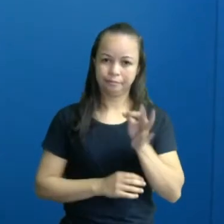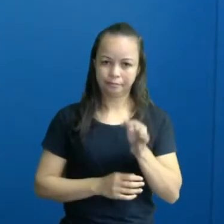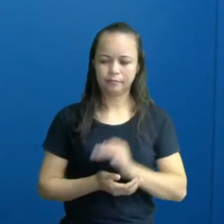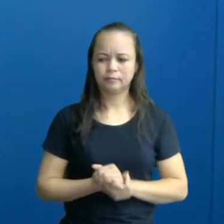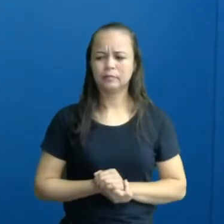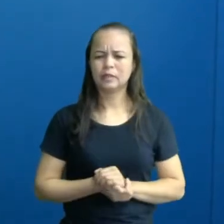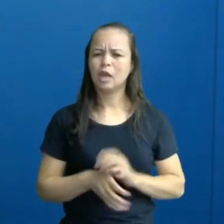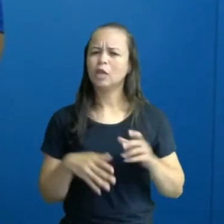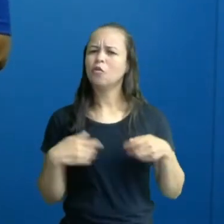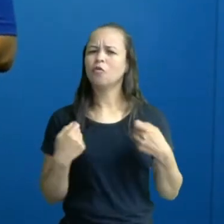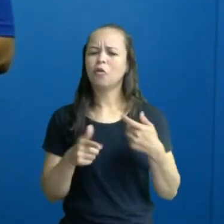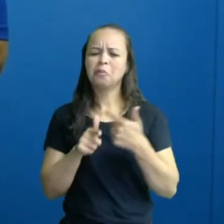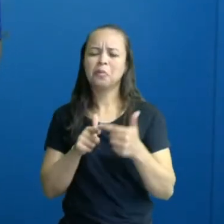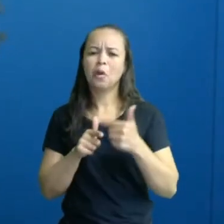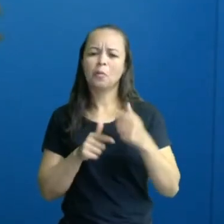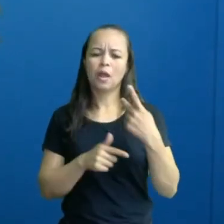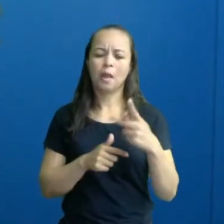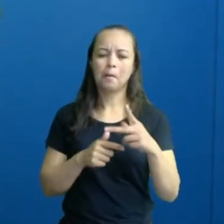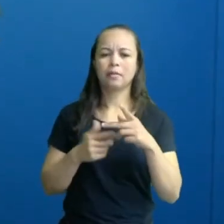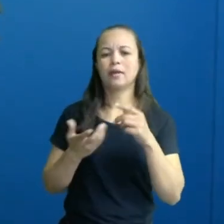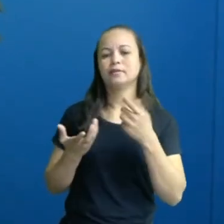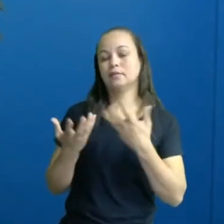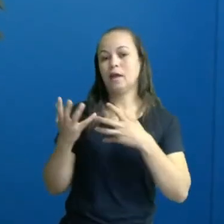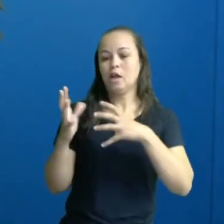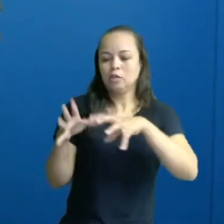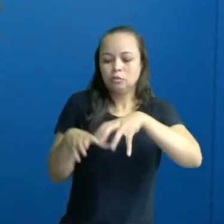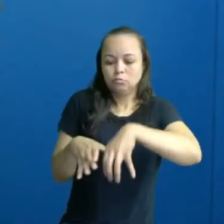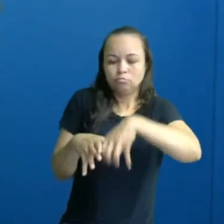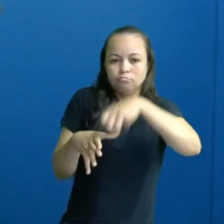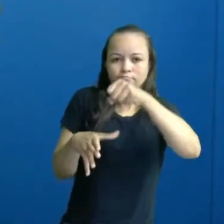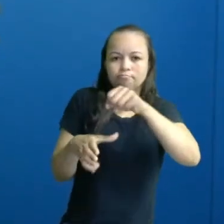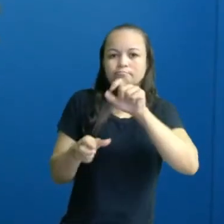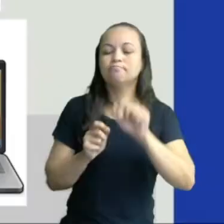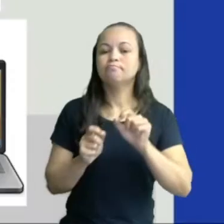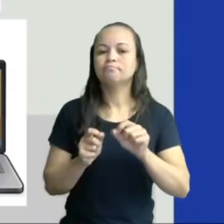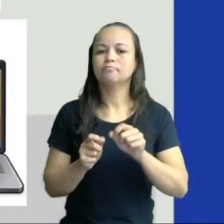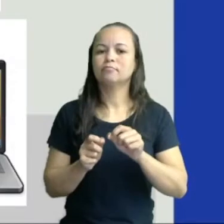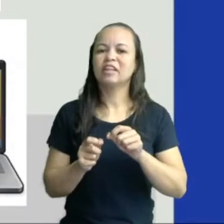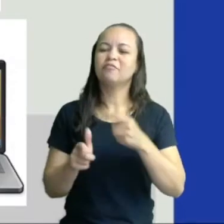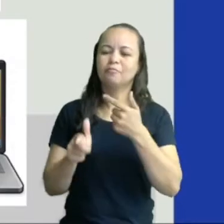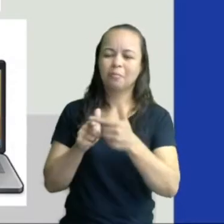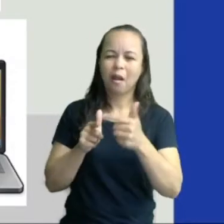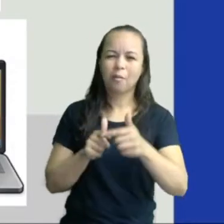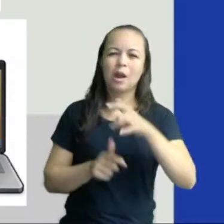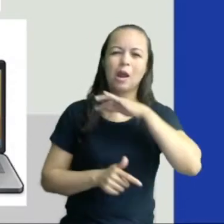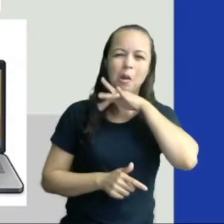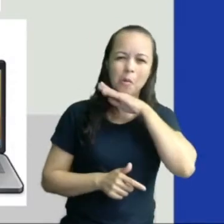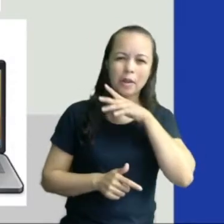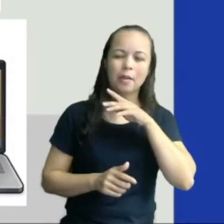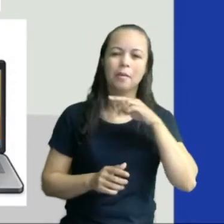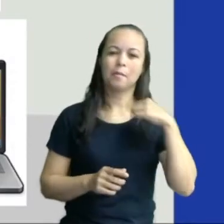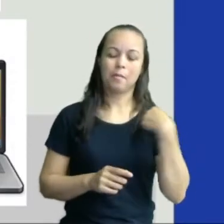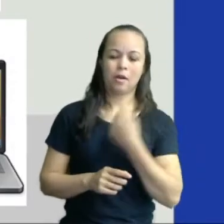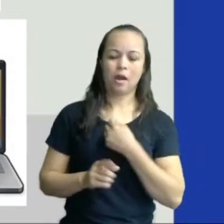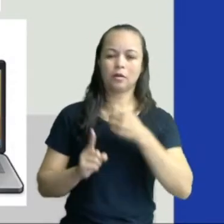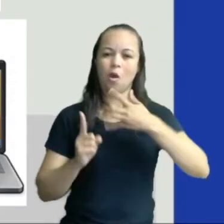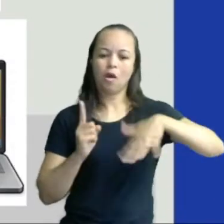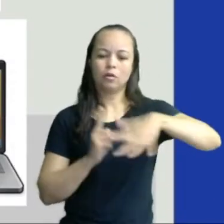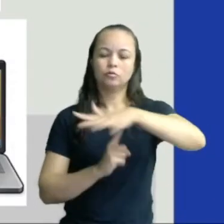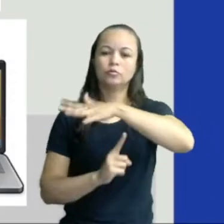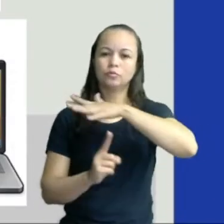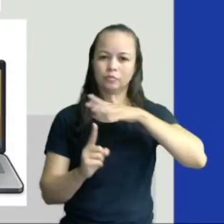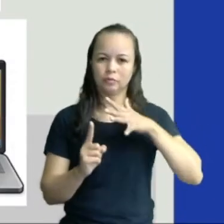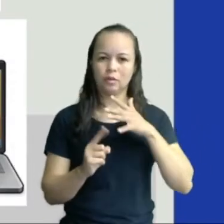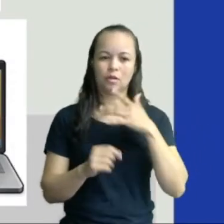principal consequência dessa exploração? Isso teve uma consequência muito ruim para o nosso meio ambiente. Boa parte da Mata Atlântica